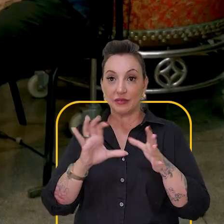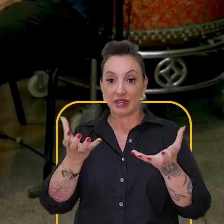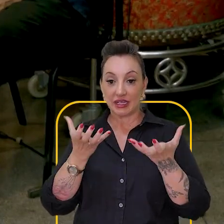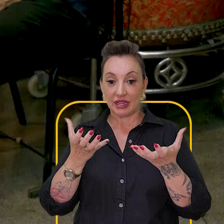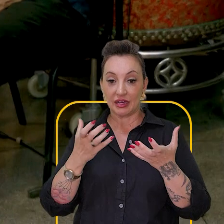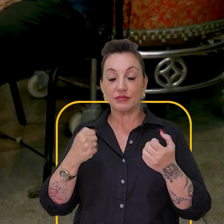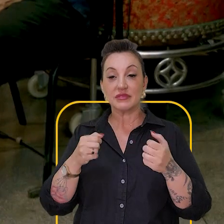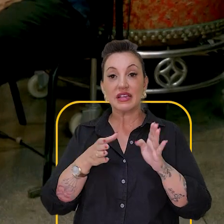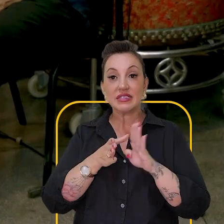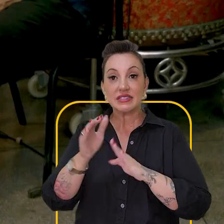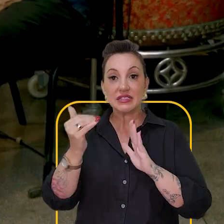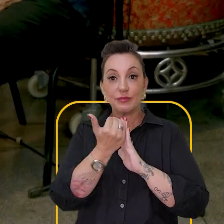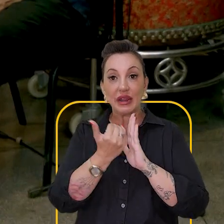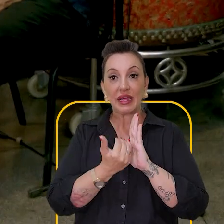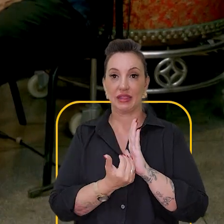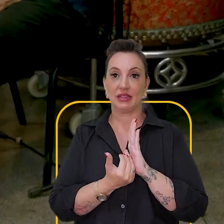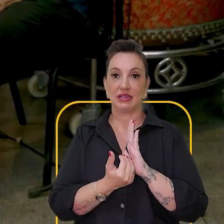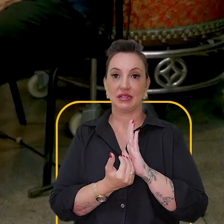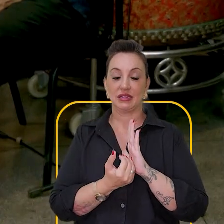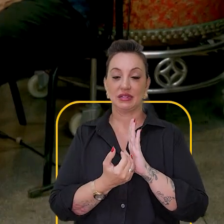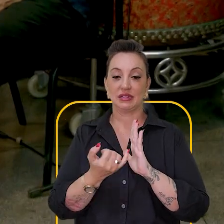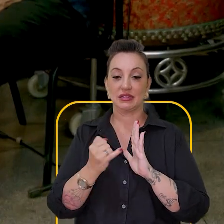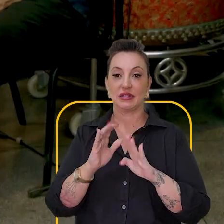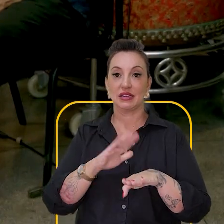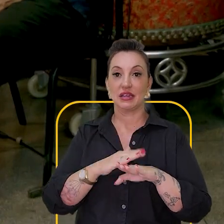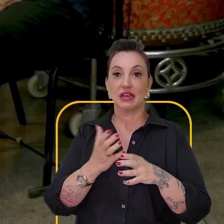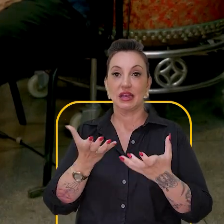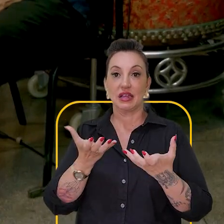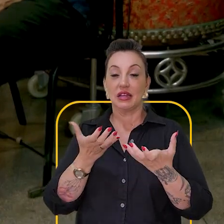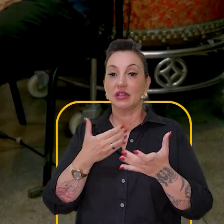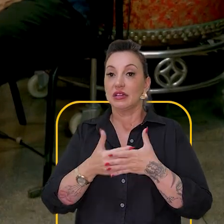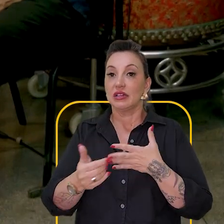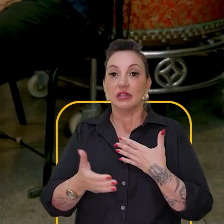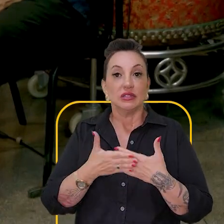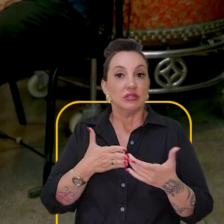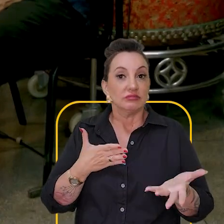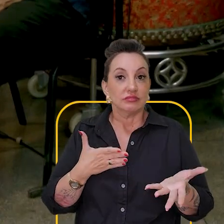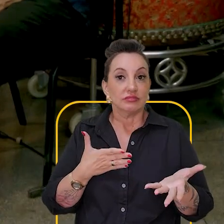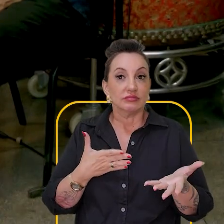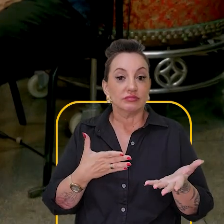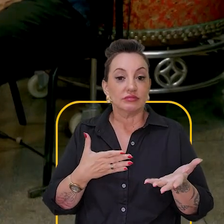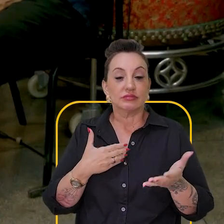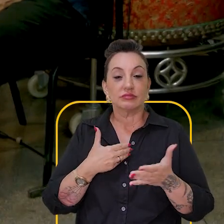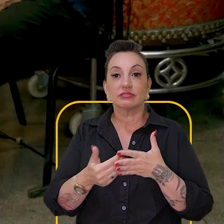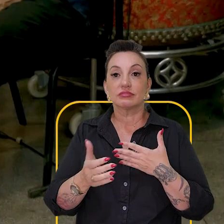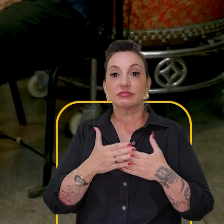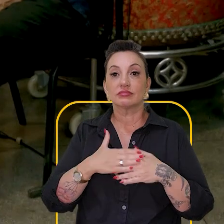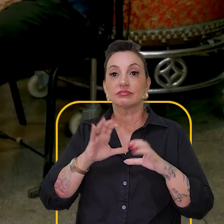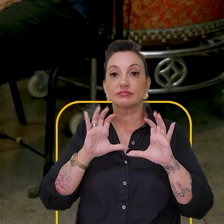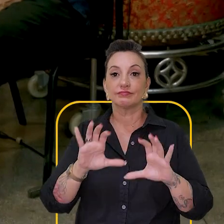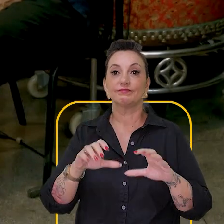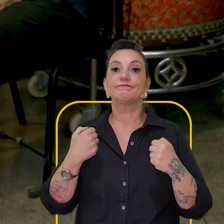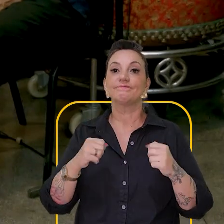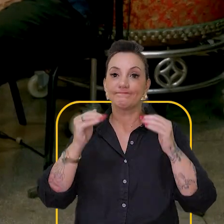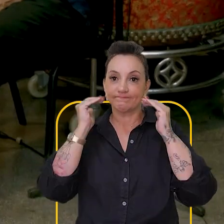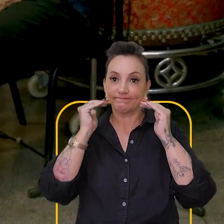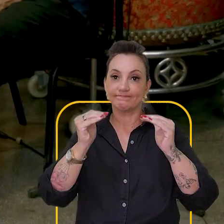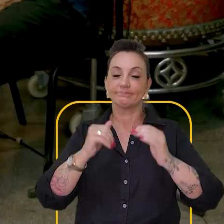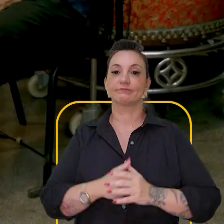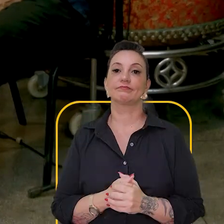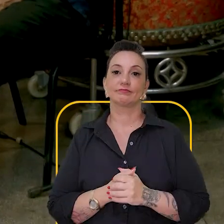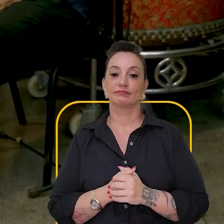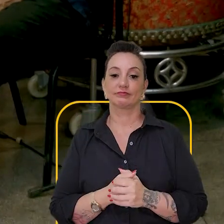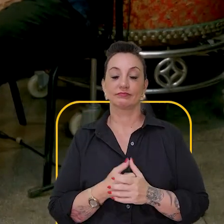liberdade você tem que ter disciplina se você quiser fazer o que você quiser para poder fazer isso você tem que ter